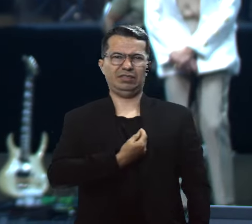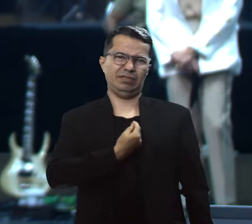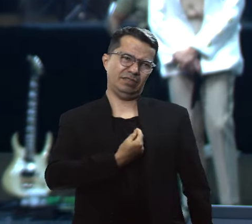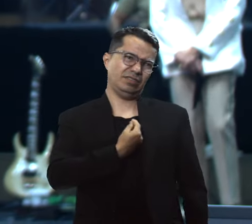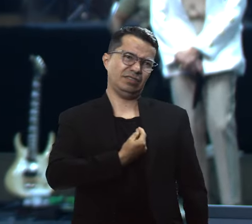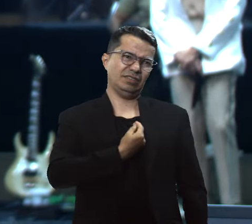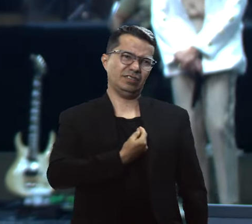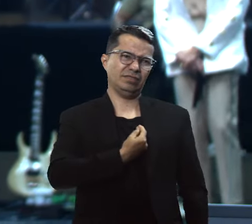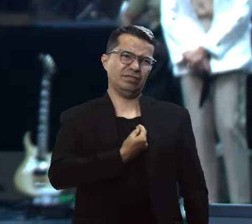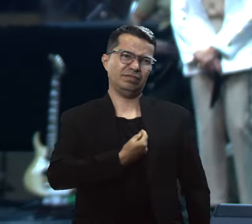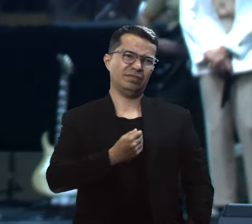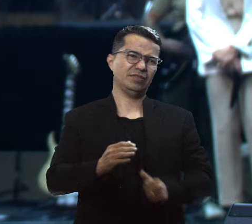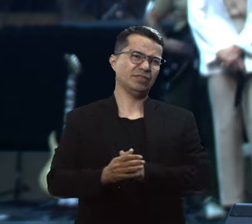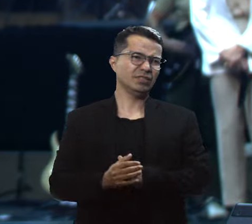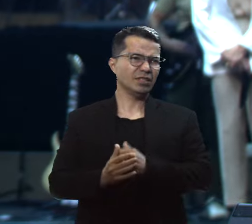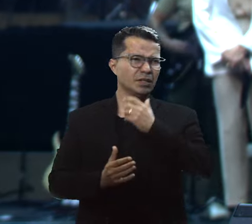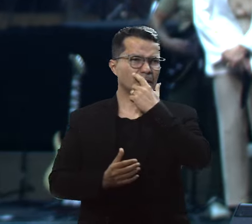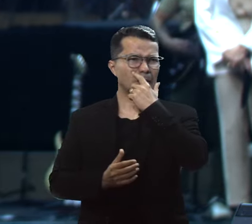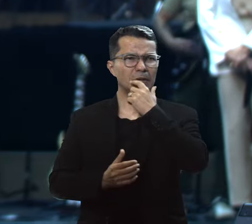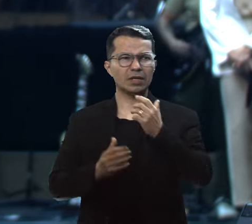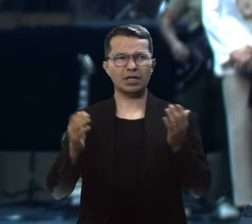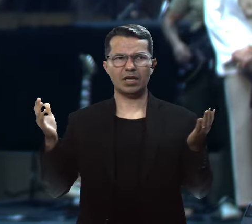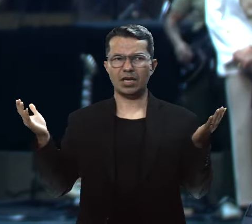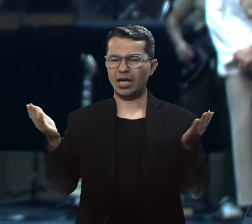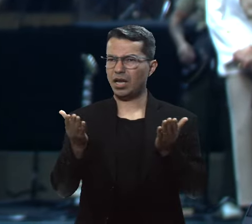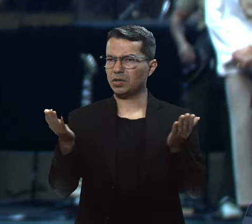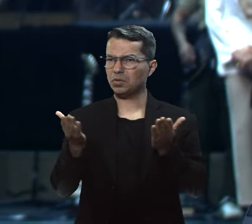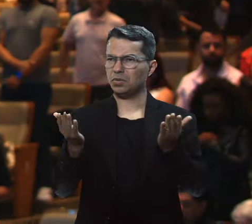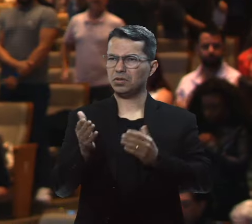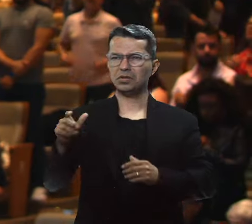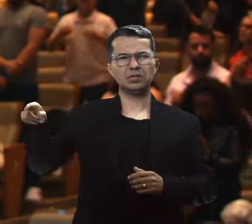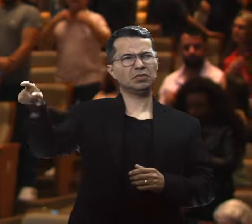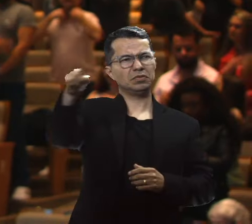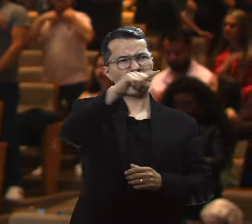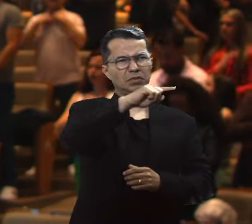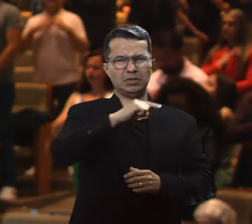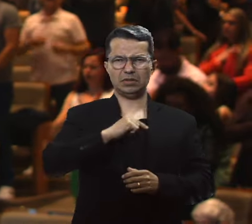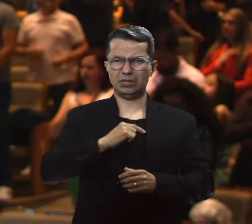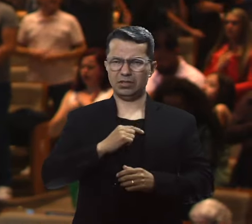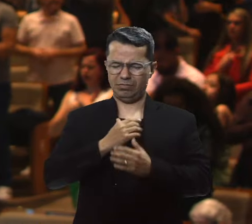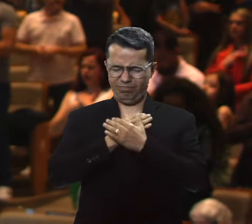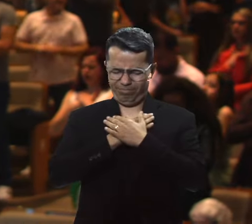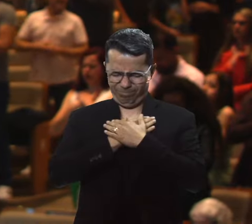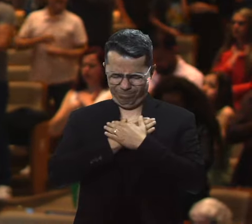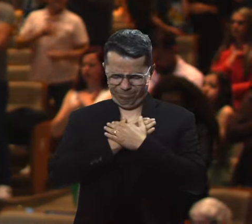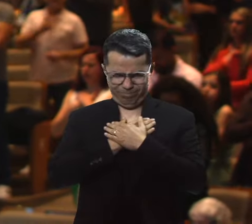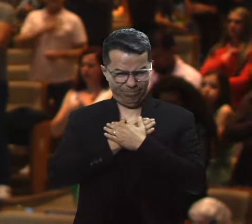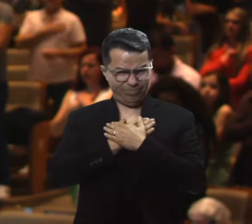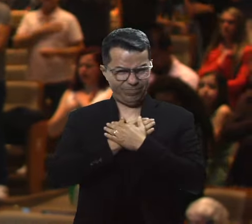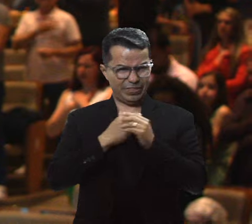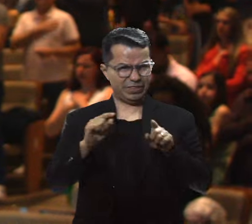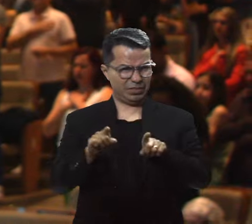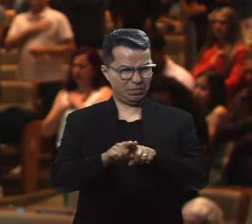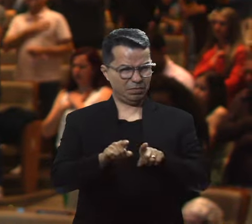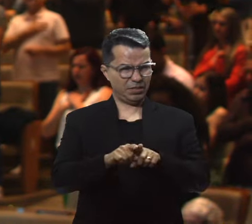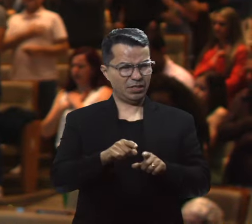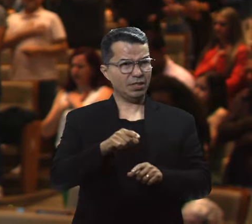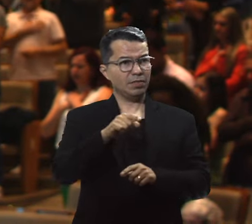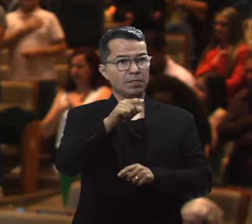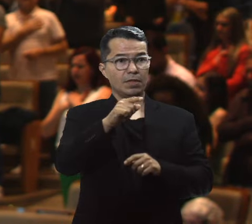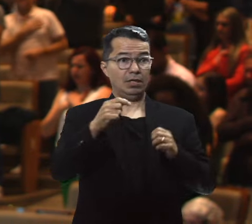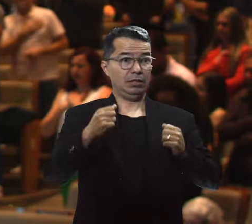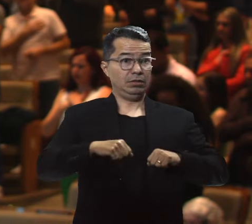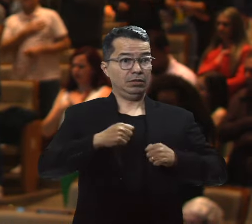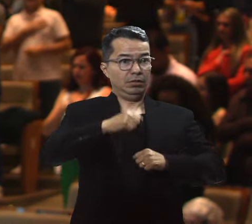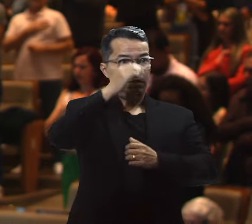Isso. Vai fechar o olho assim, põe a mão no peito aí, põe a mão no peito. Fecha o olho. Mas tem que ser de